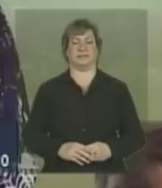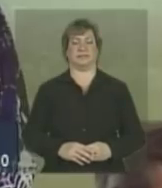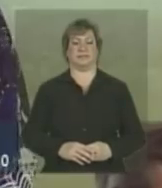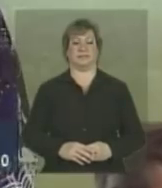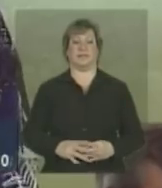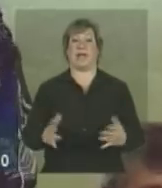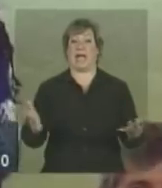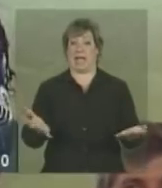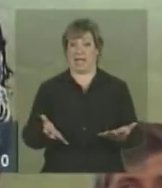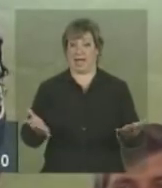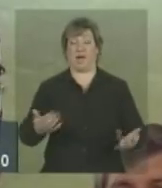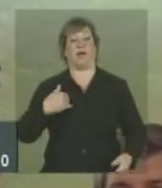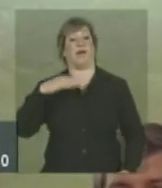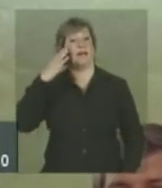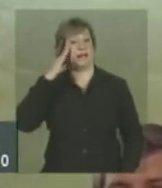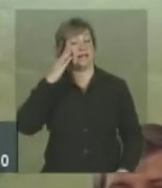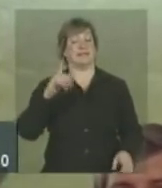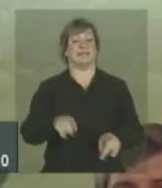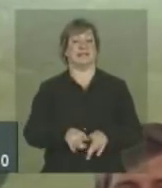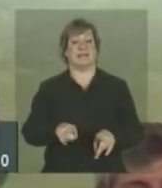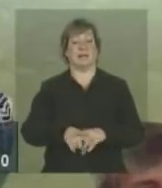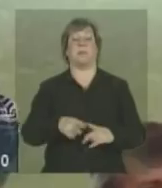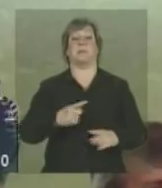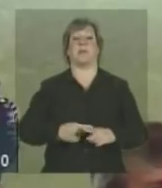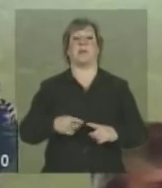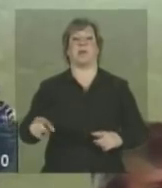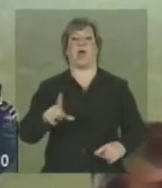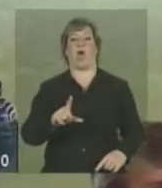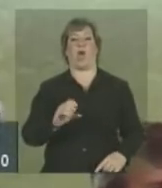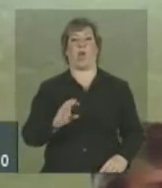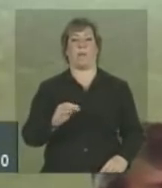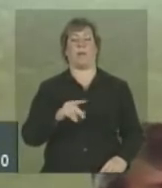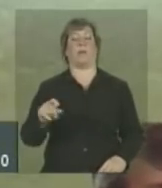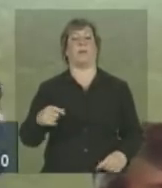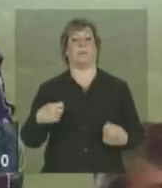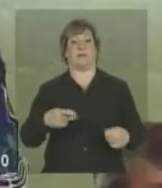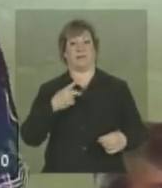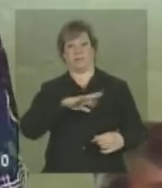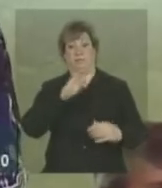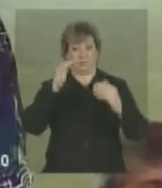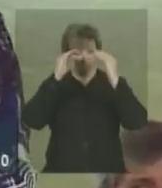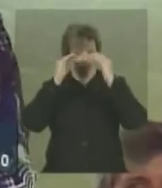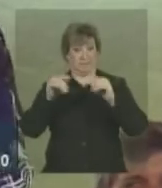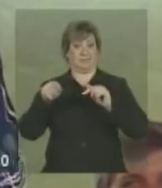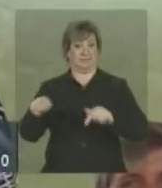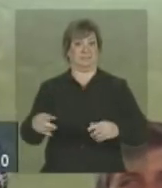Agora entendo também por que o Lobão disse que ele tem de ser temido.